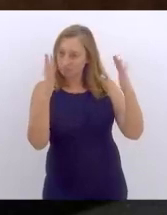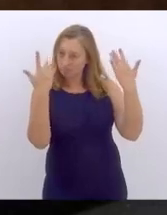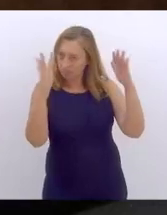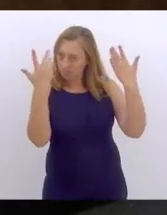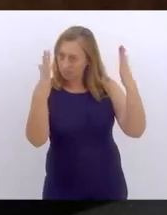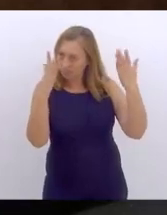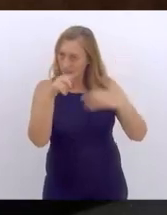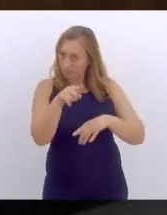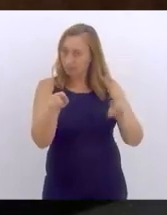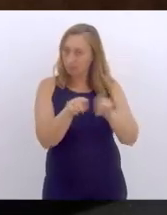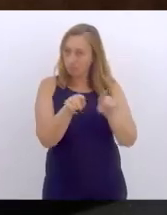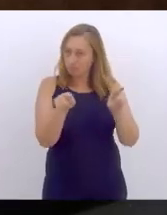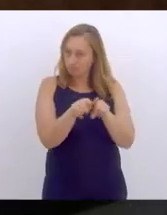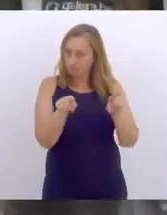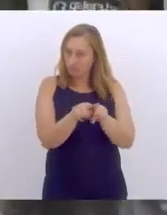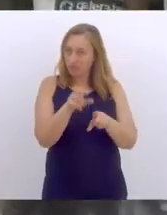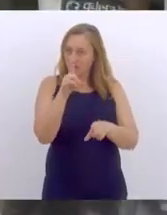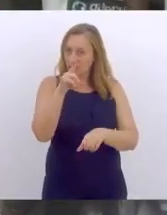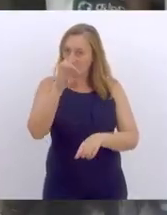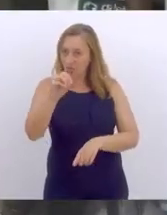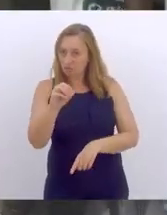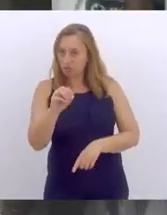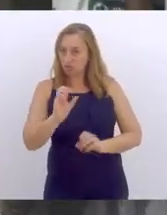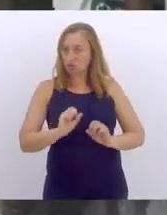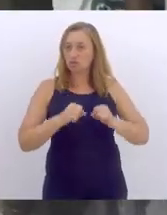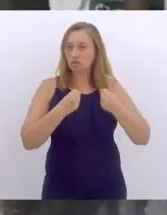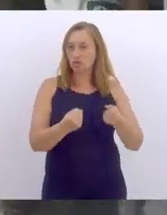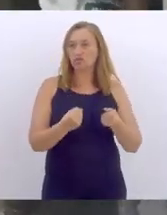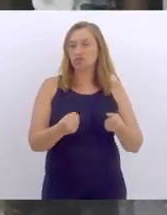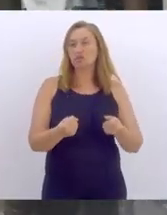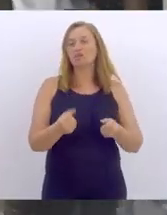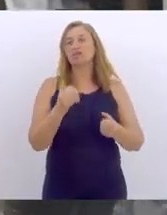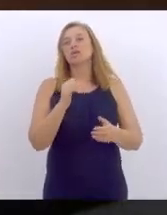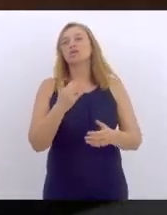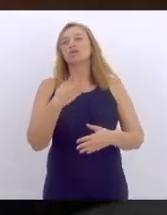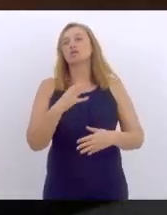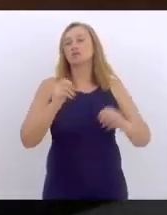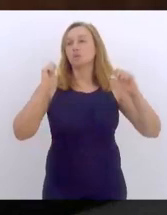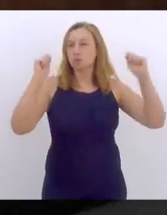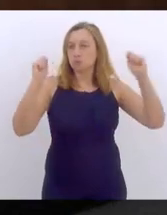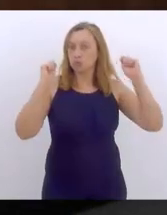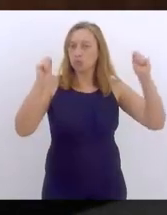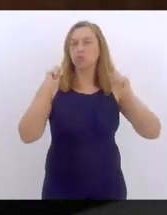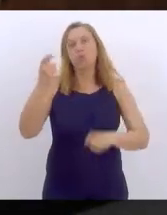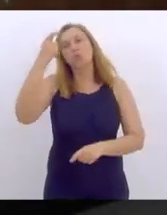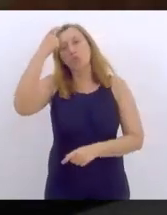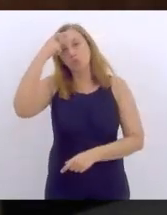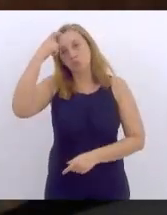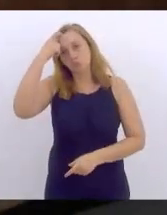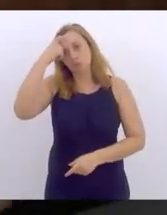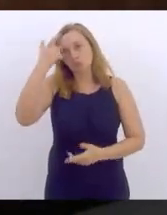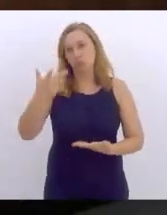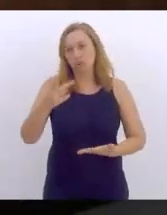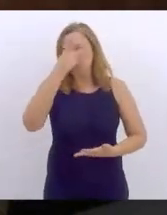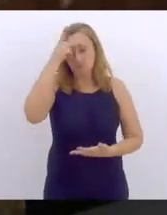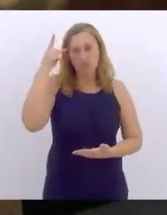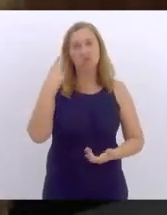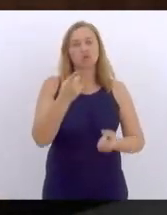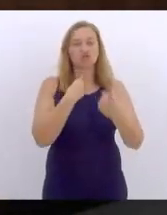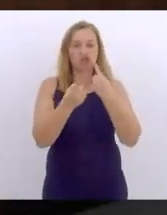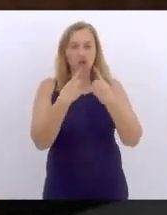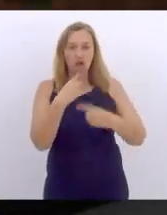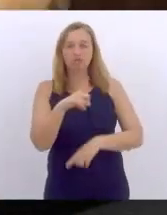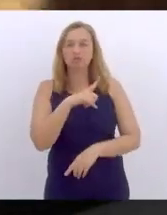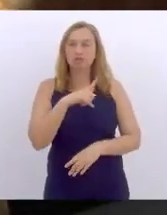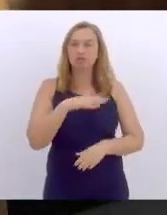ele também. O Claudinho é um grande defensor das torcidas, um torcedor consciente, né? Uma pessoa que tem diálogo,